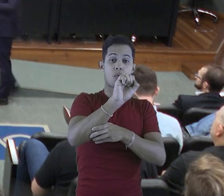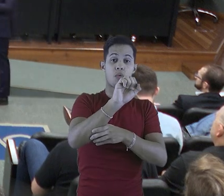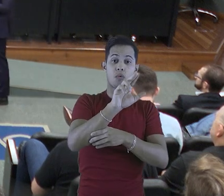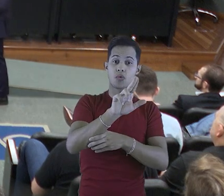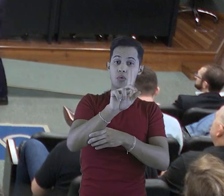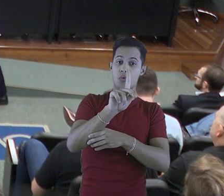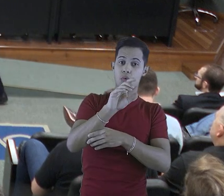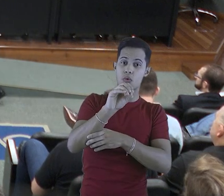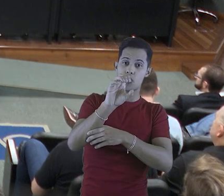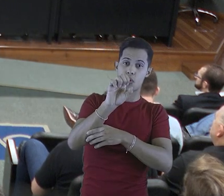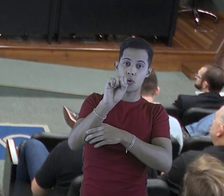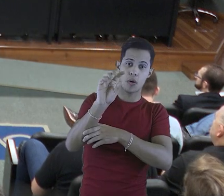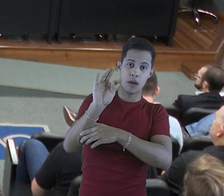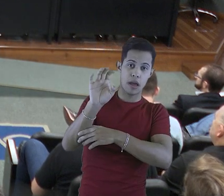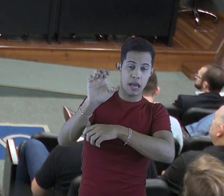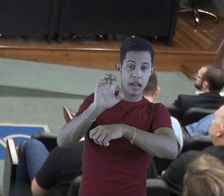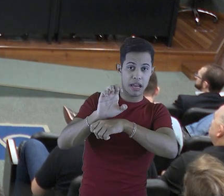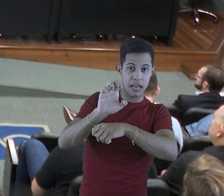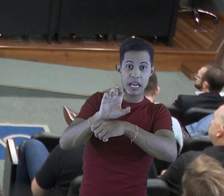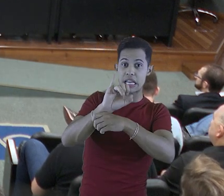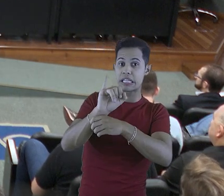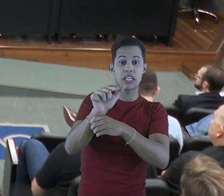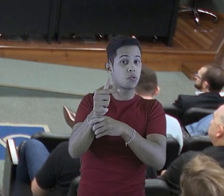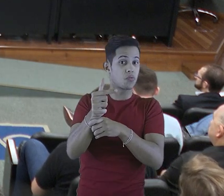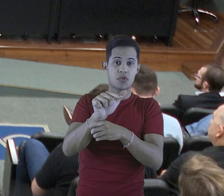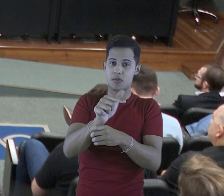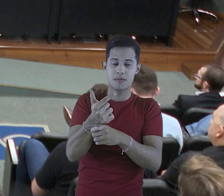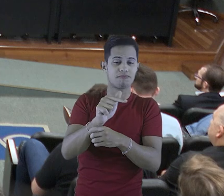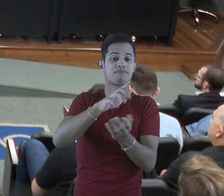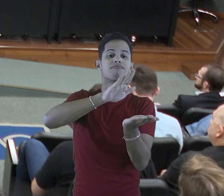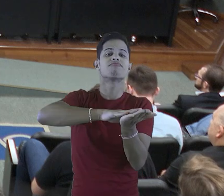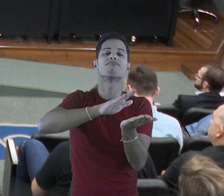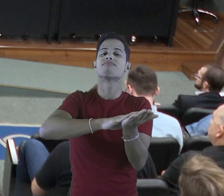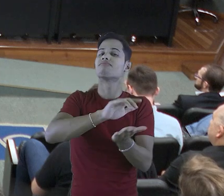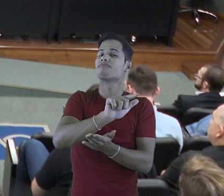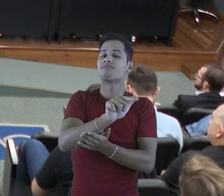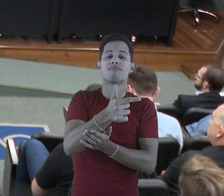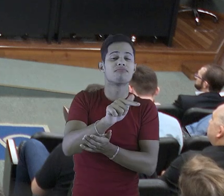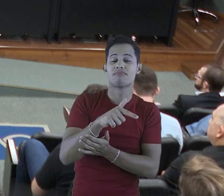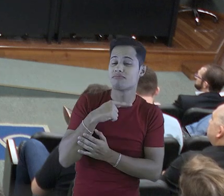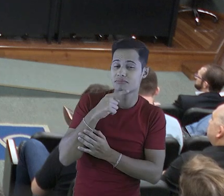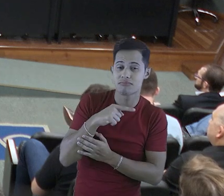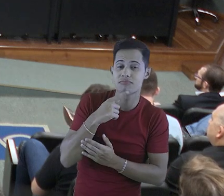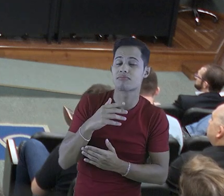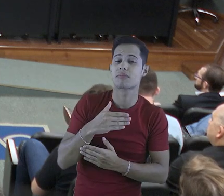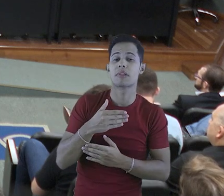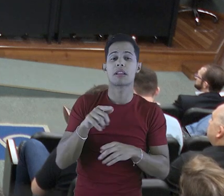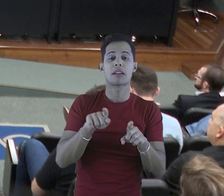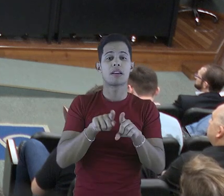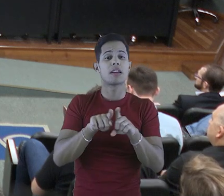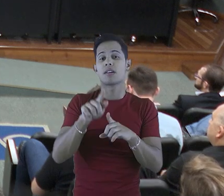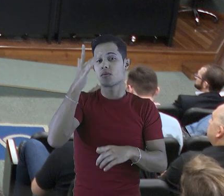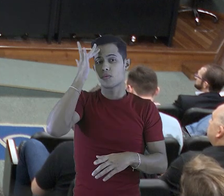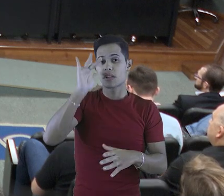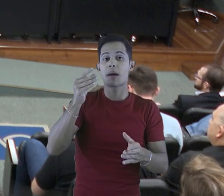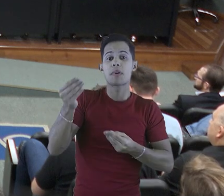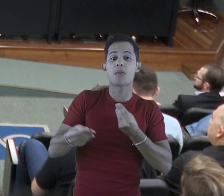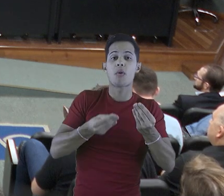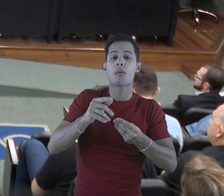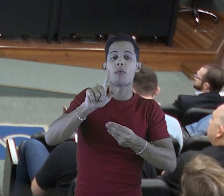estado, etc e tal, que, se a gente não tiver, a não consegue cobrar a conta, não consegue saber qual é o nível de relacionamento que tem.